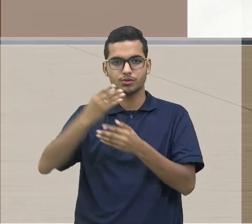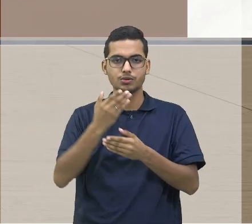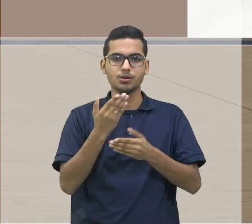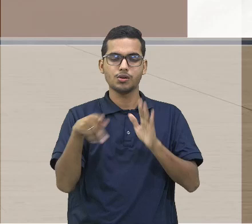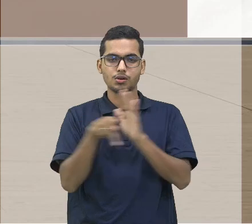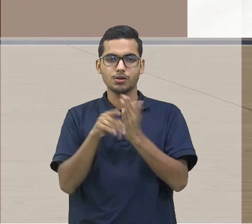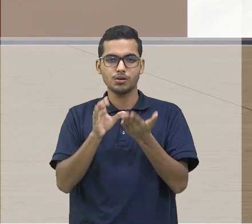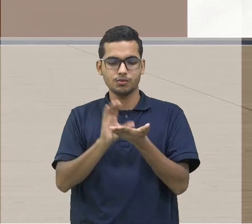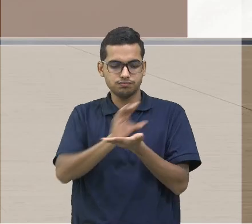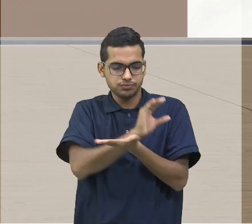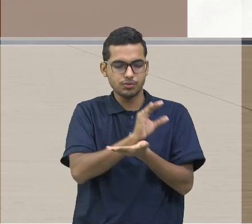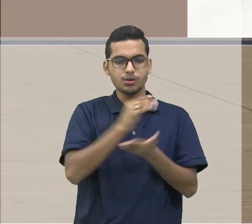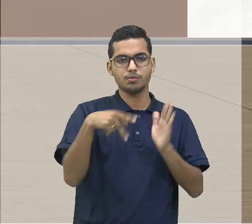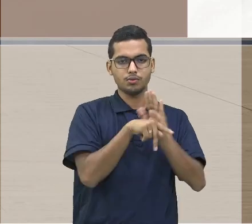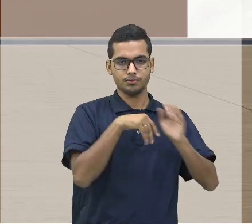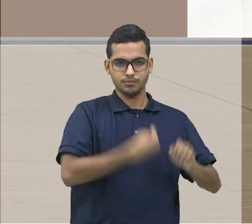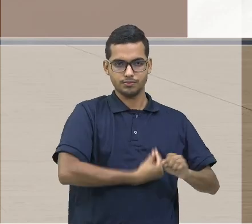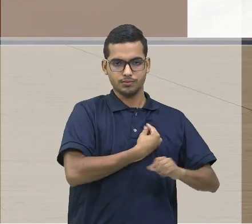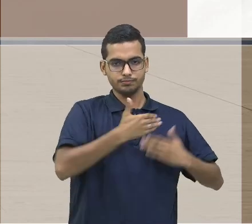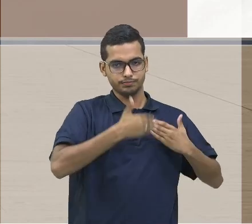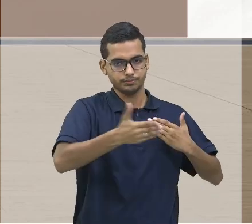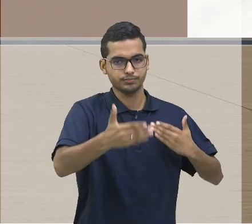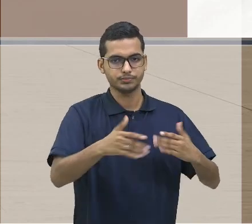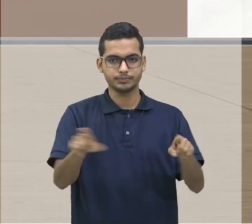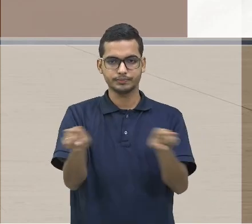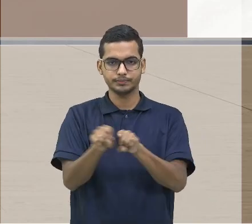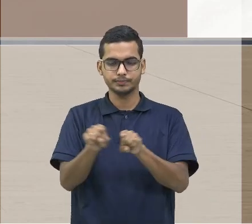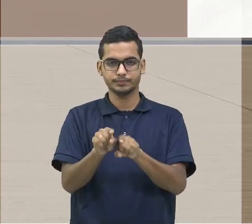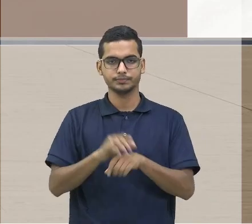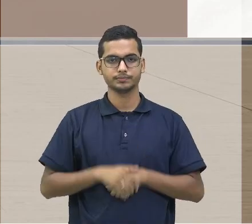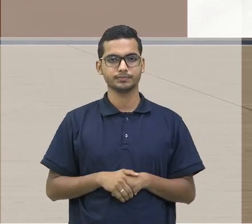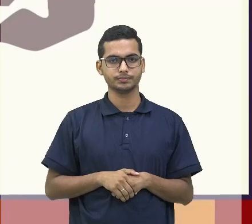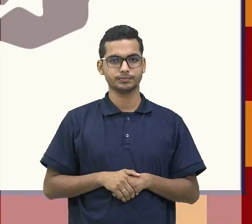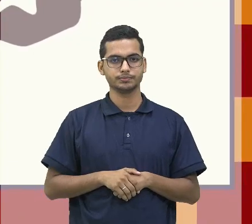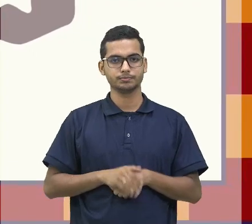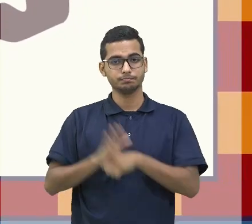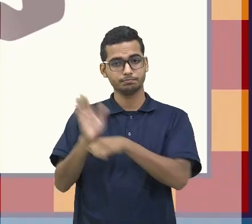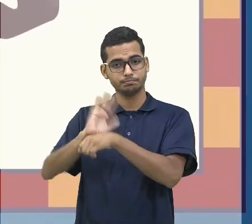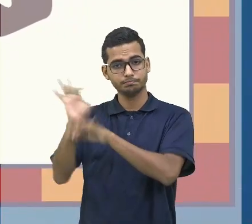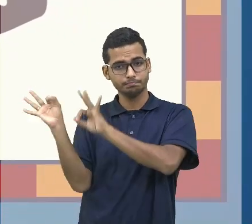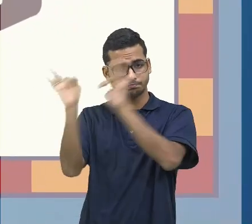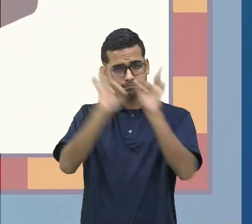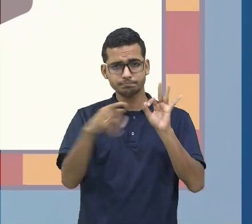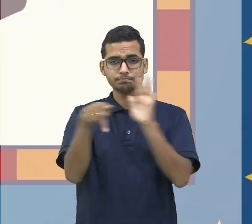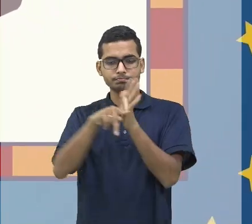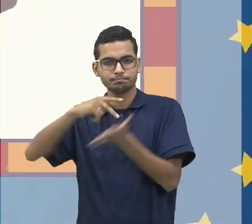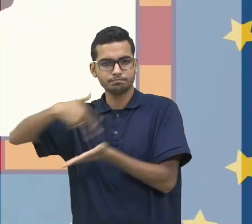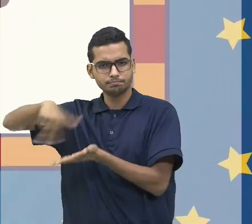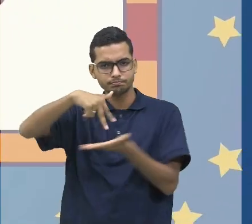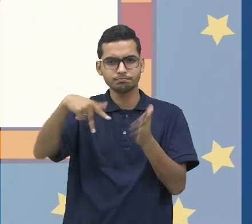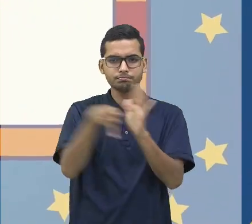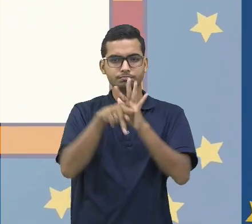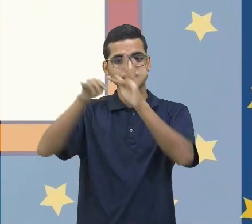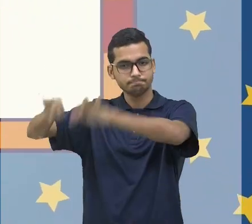de junção desses elementos, tá? Então me acompanha aqui no vídeo. A dança dos feudos.